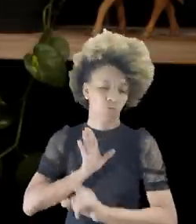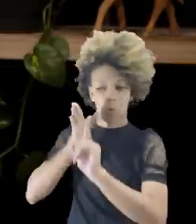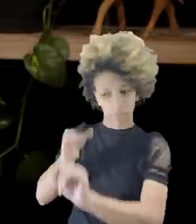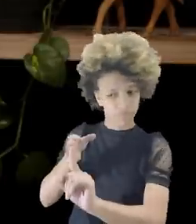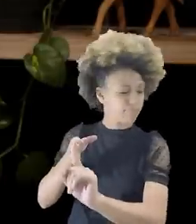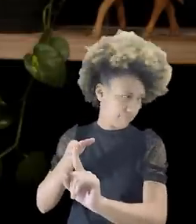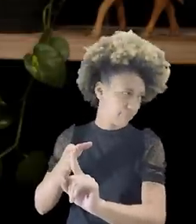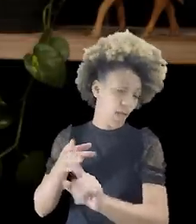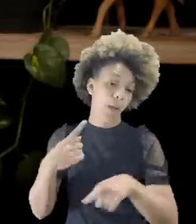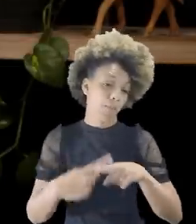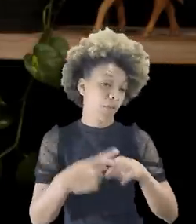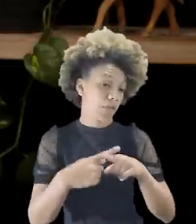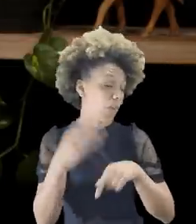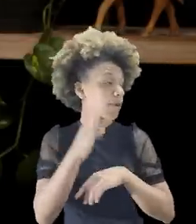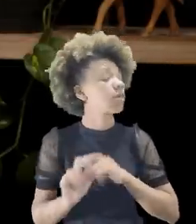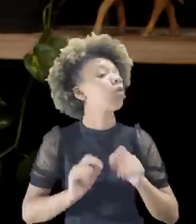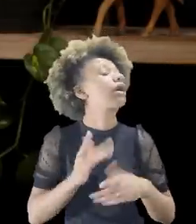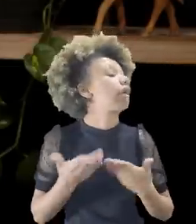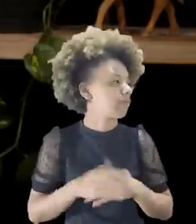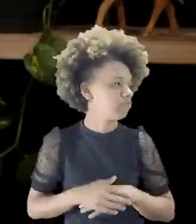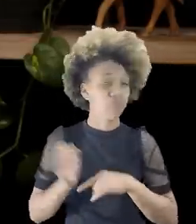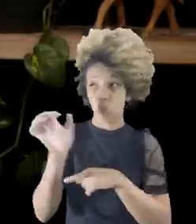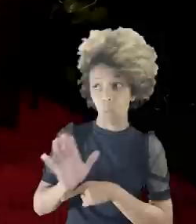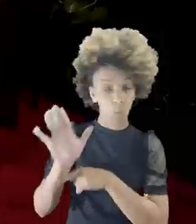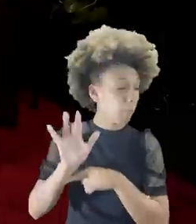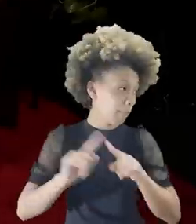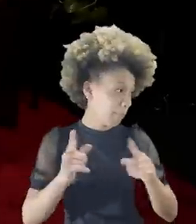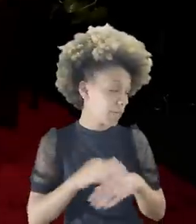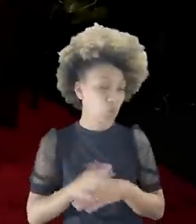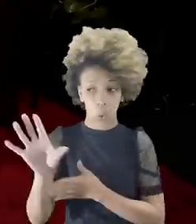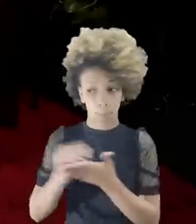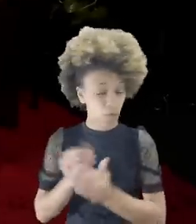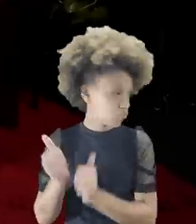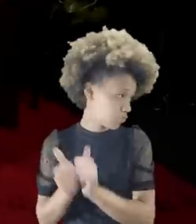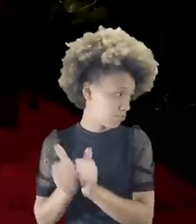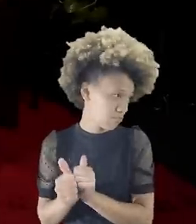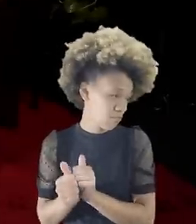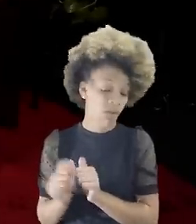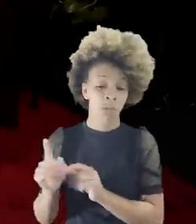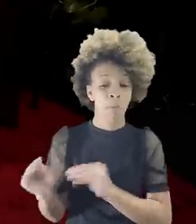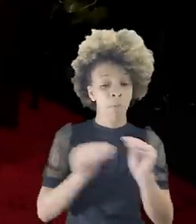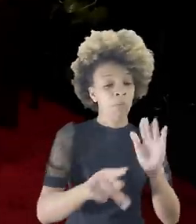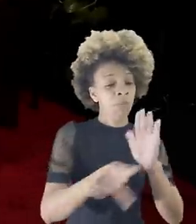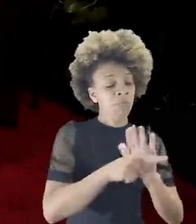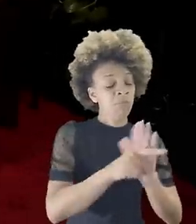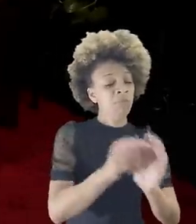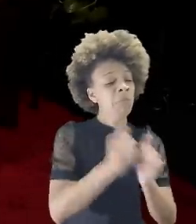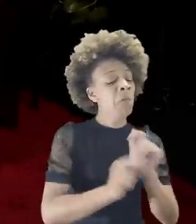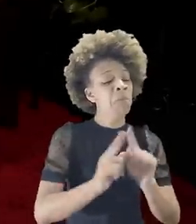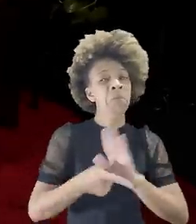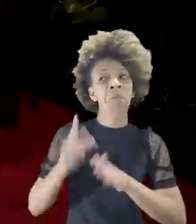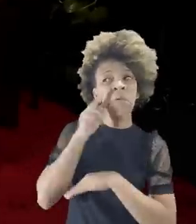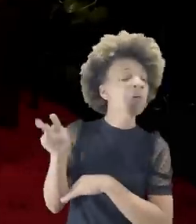o grande Pilar então brasileiro teve quem como Pilar o europeu né a gente Copiou o futebol não copiou a gente trouxe o nosso próprio futebol Mas